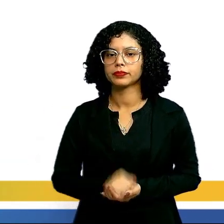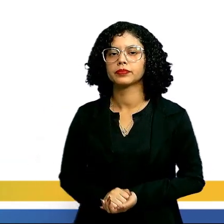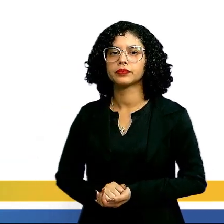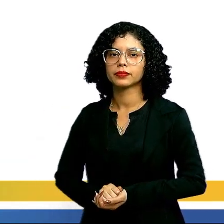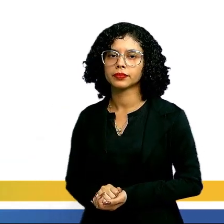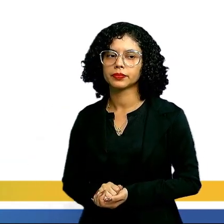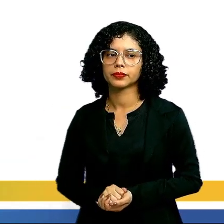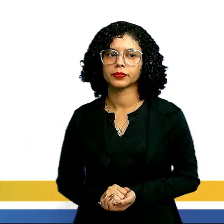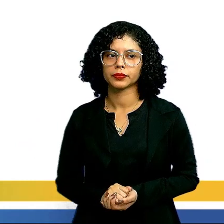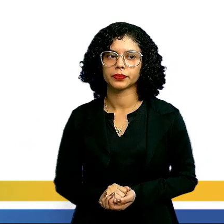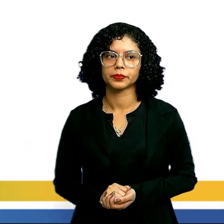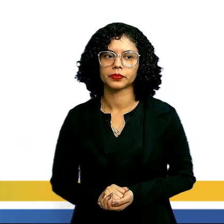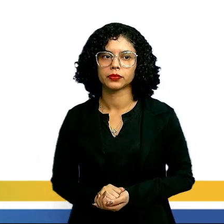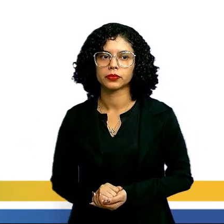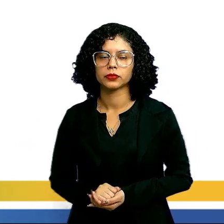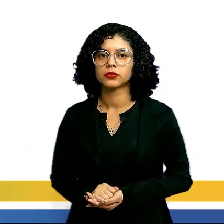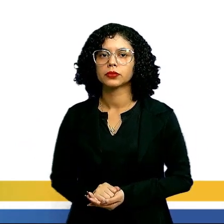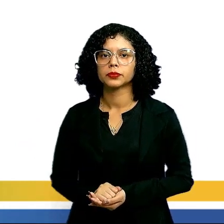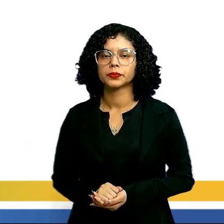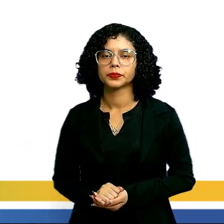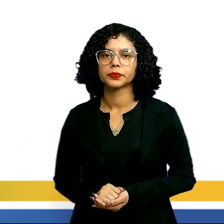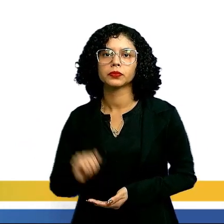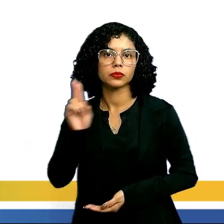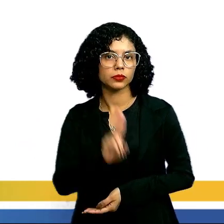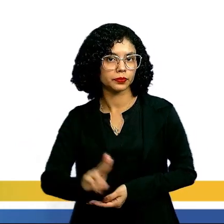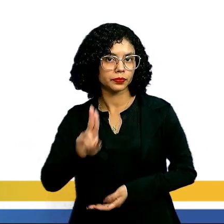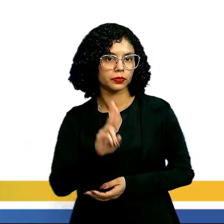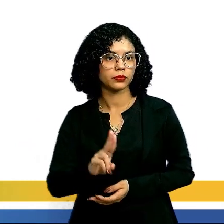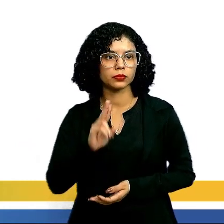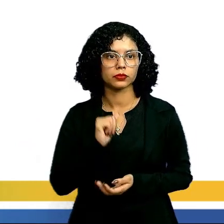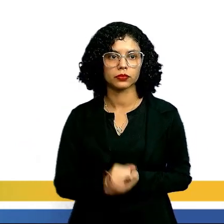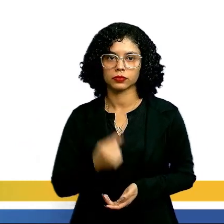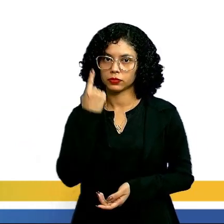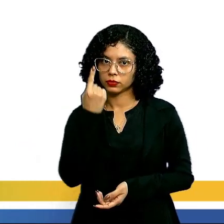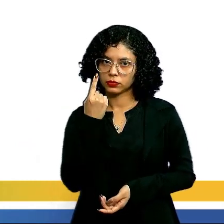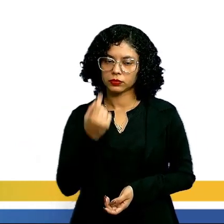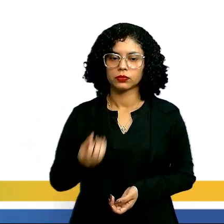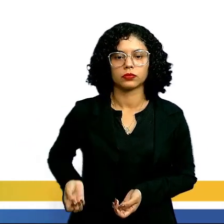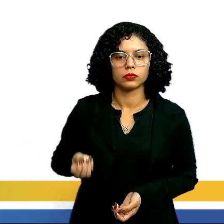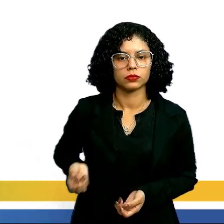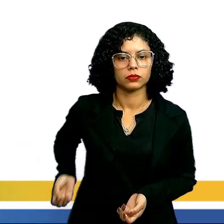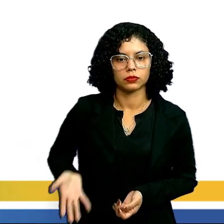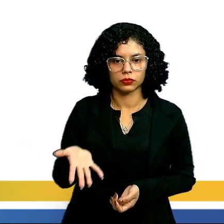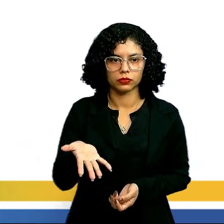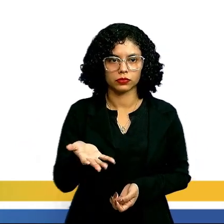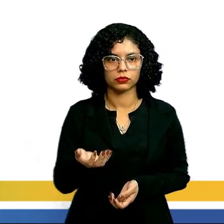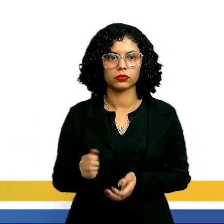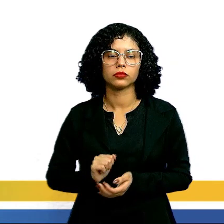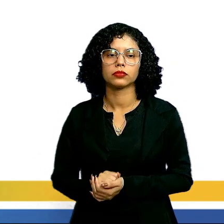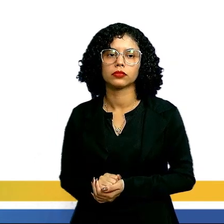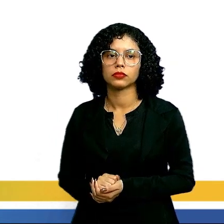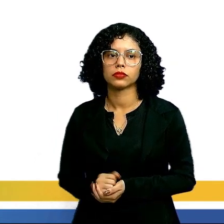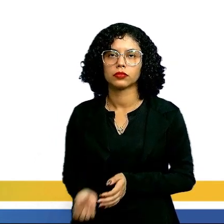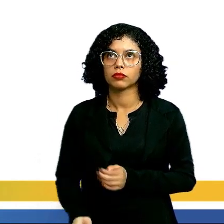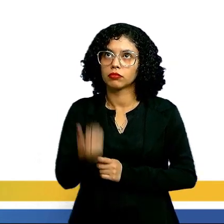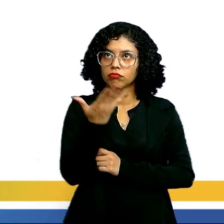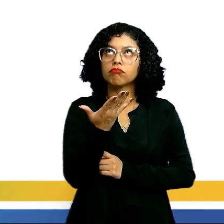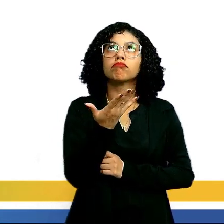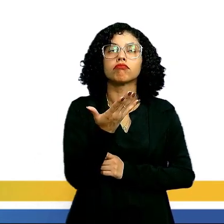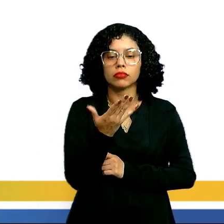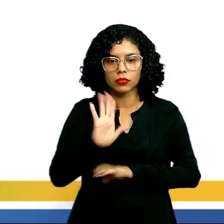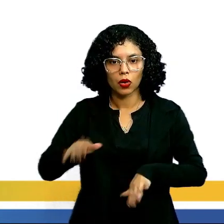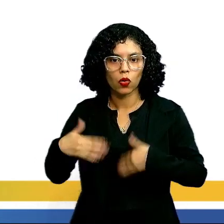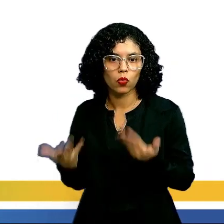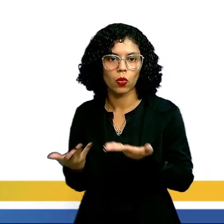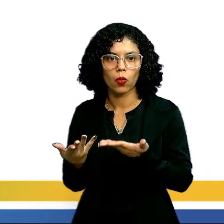Vejamos aí um exemplo. Se utilizarmos um dado, ao jogá-lo para cima,